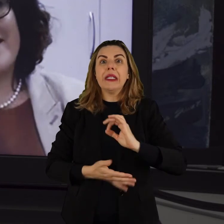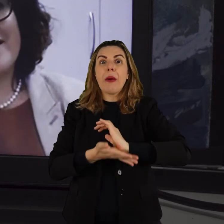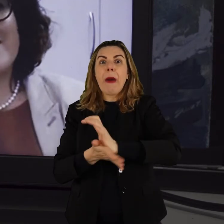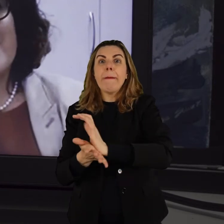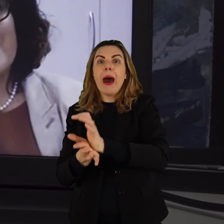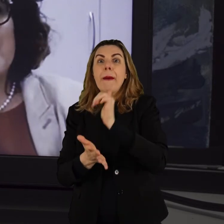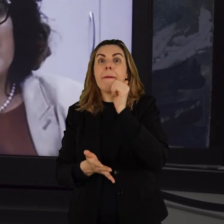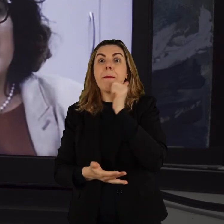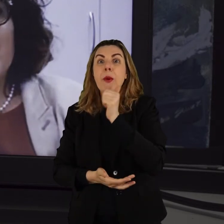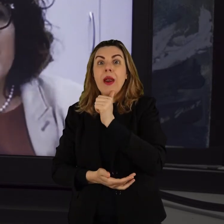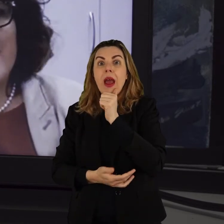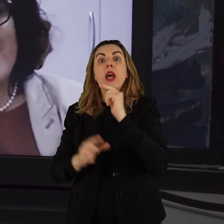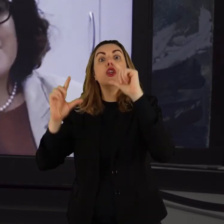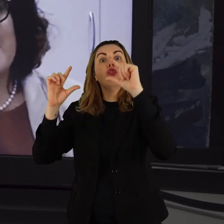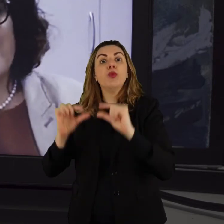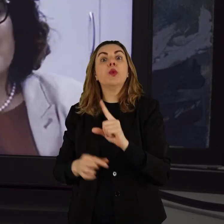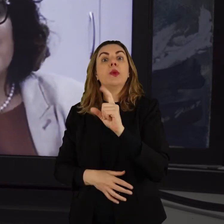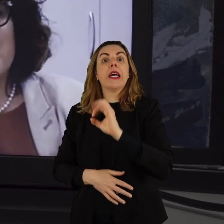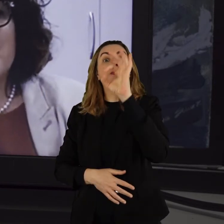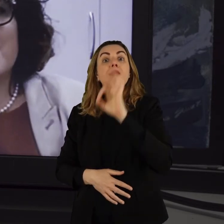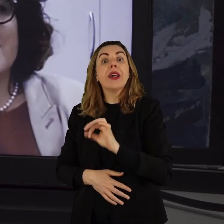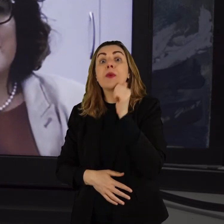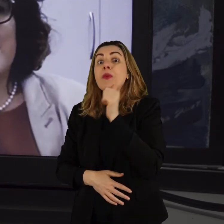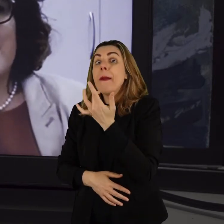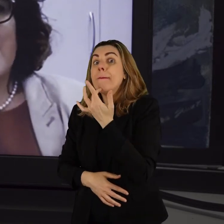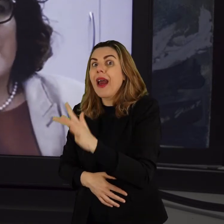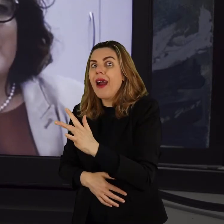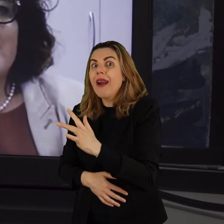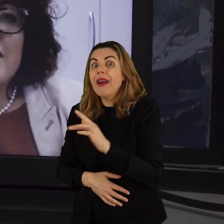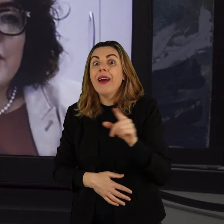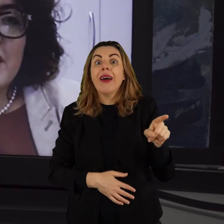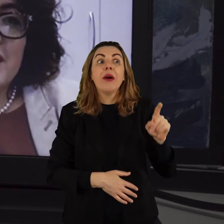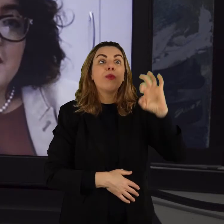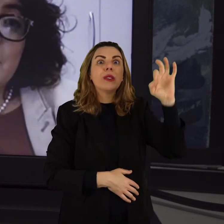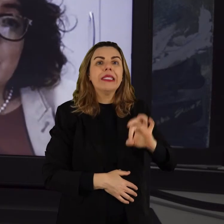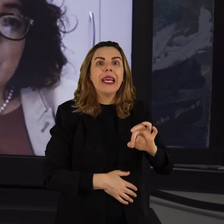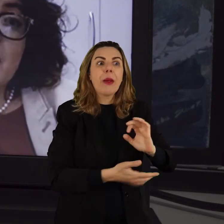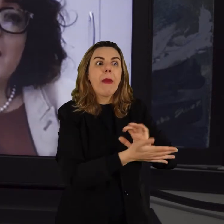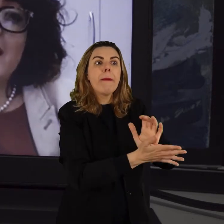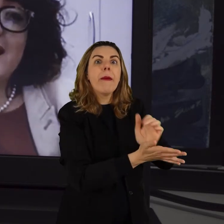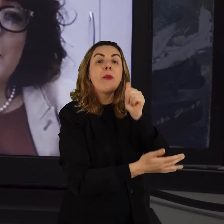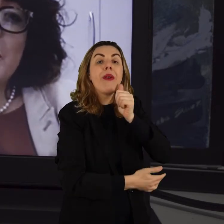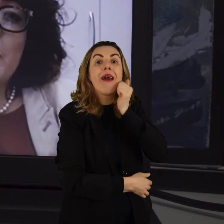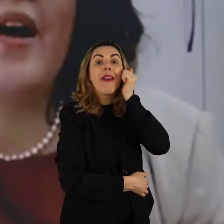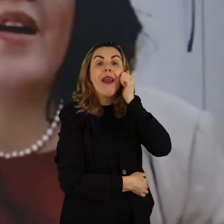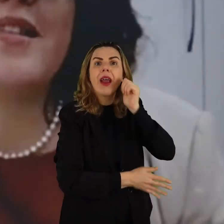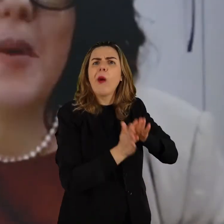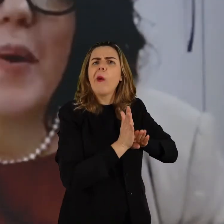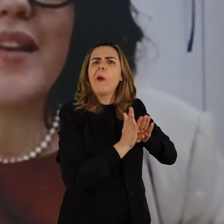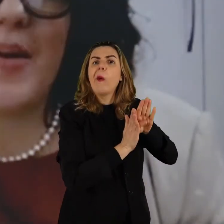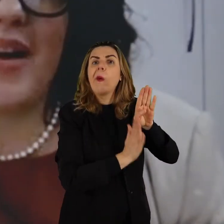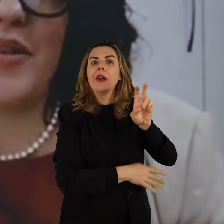mulheres brancas diminuiu 10% nos últimos 10 anos, o índice de feminicídio de mulheres negras ele